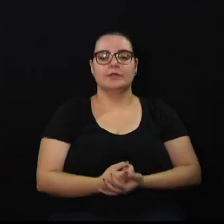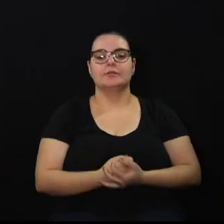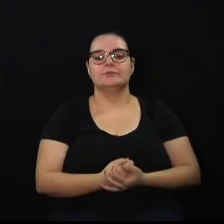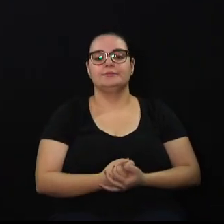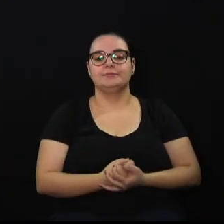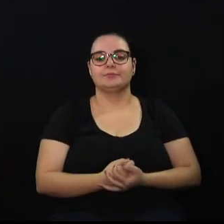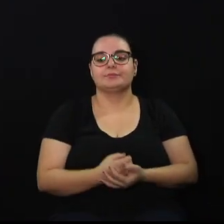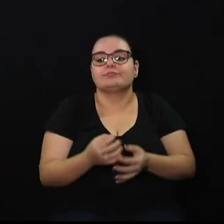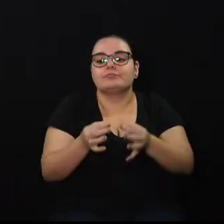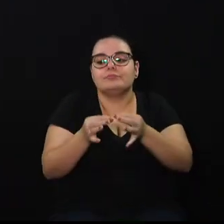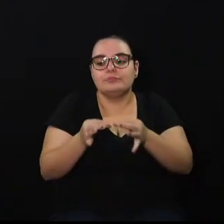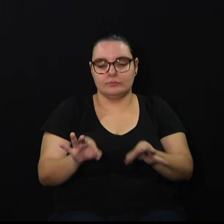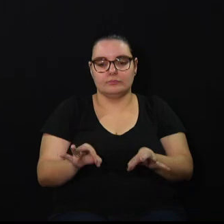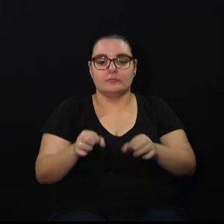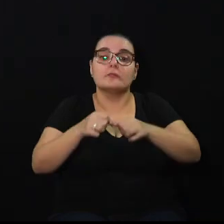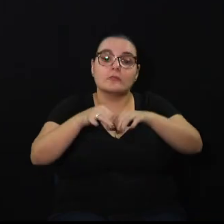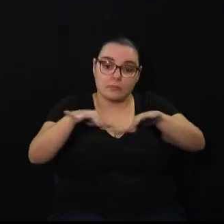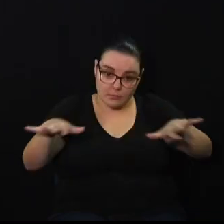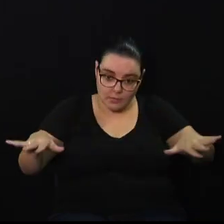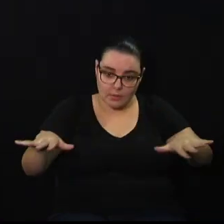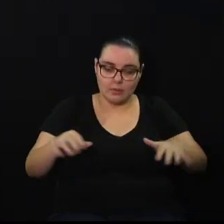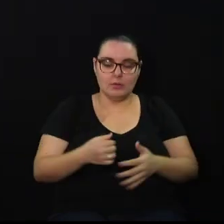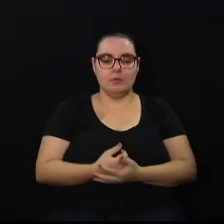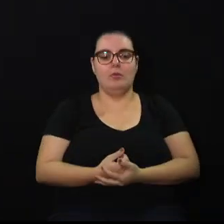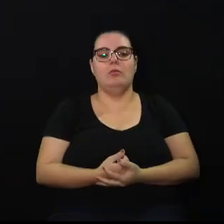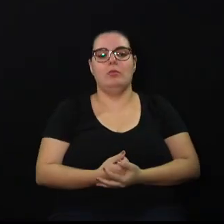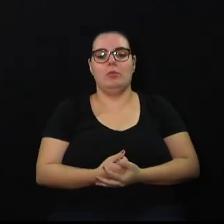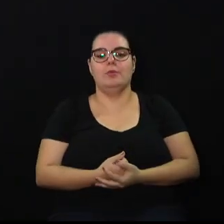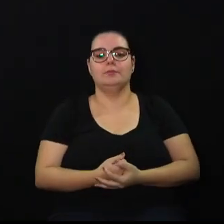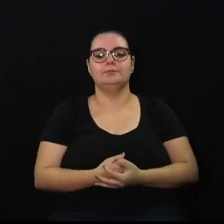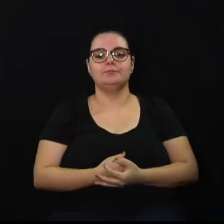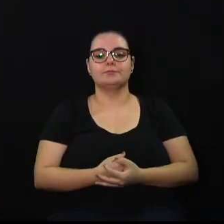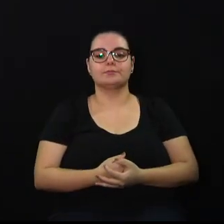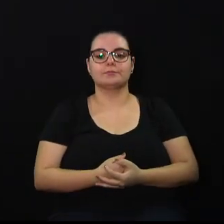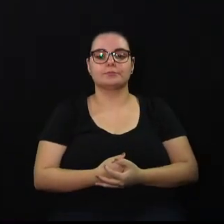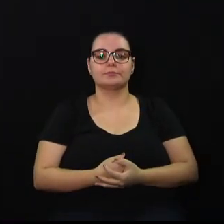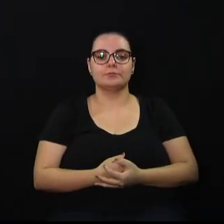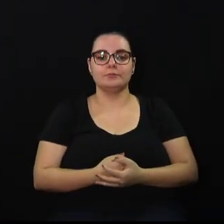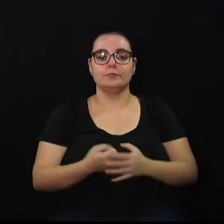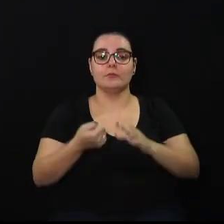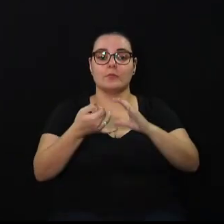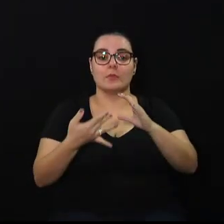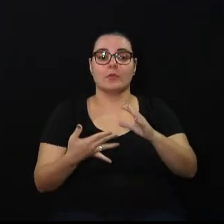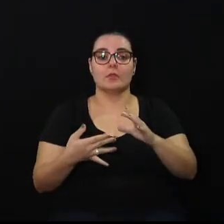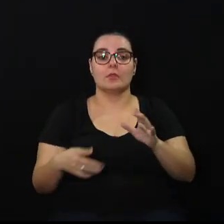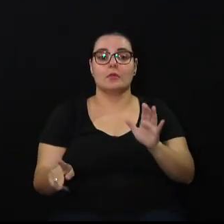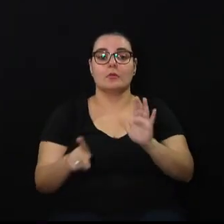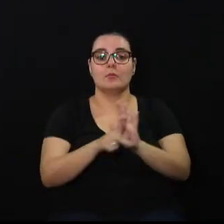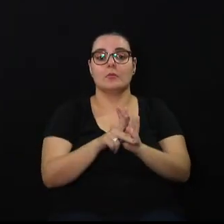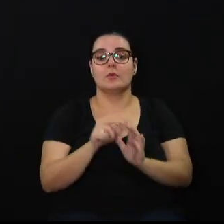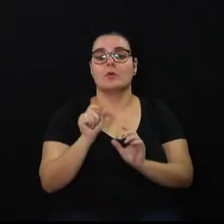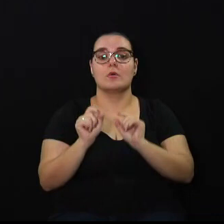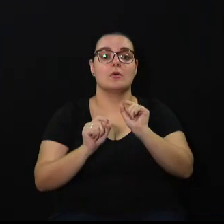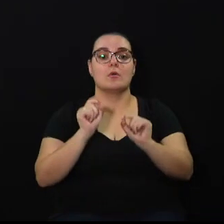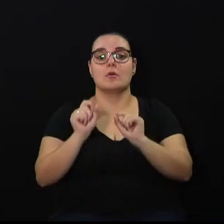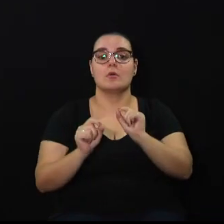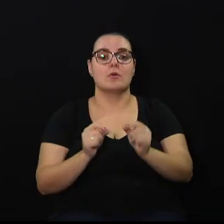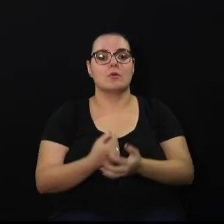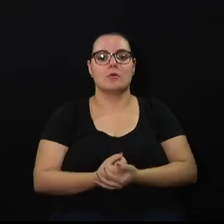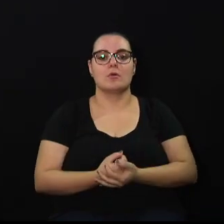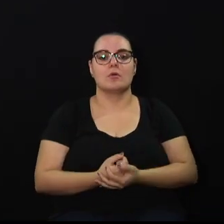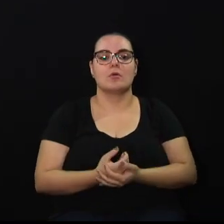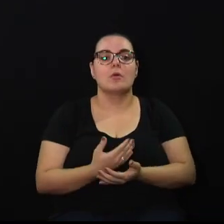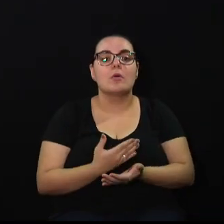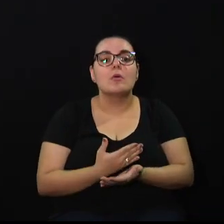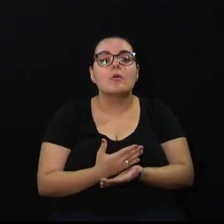simplifica e amplia o diagnóstico não é as características presentes elas são presentes desde o